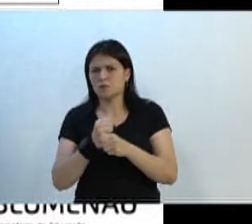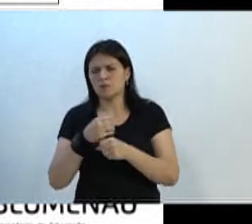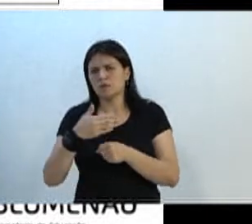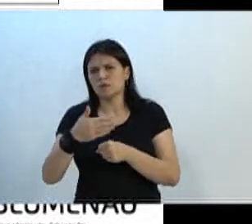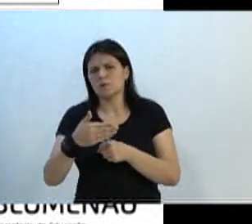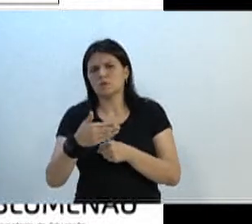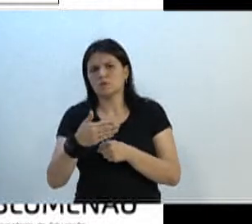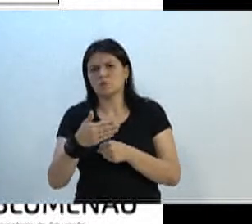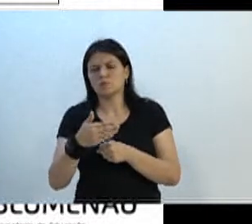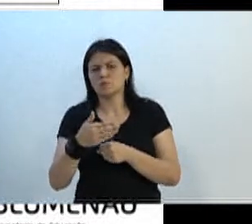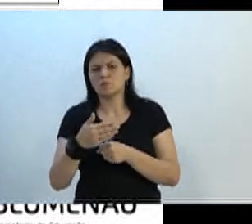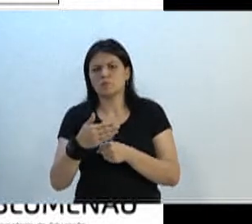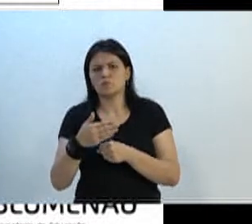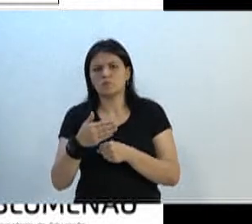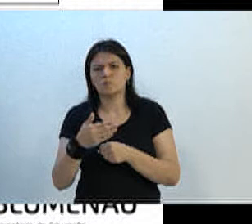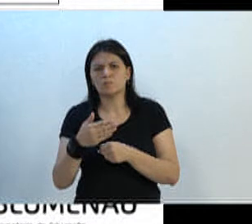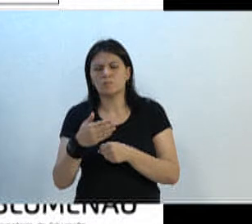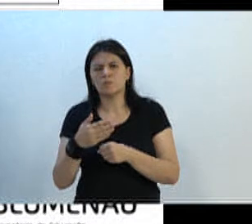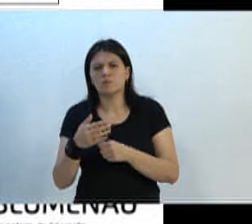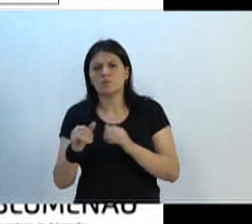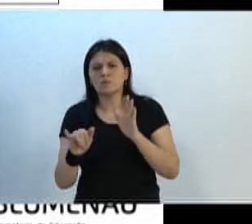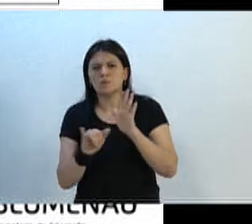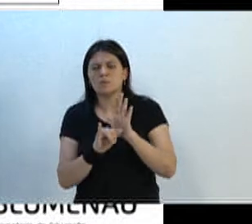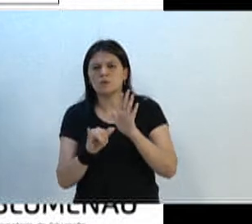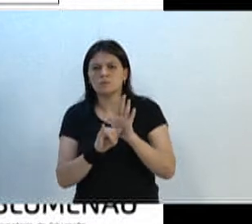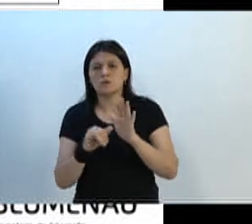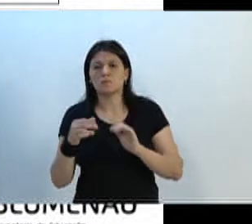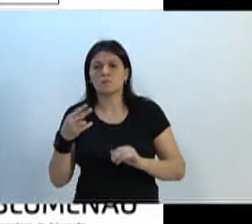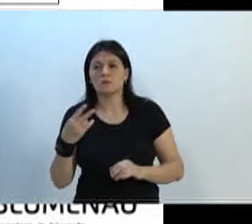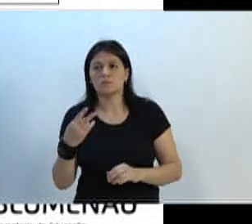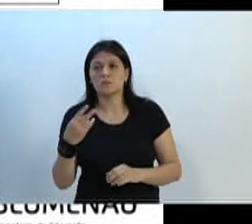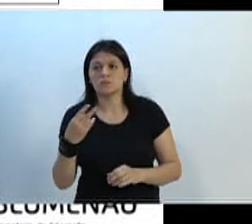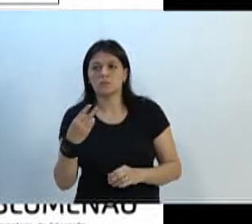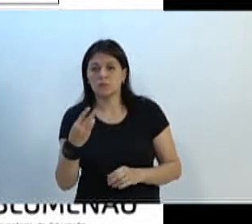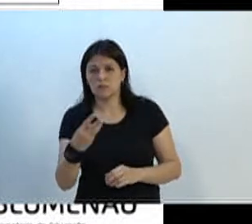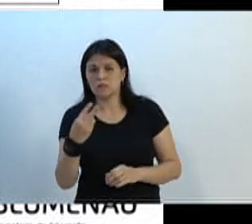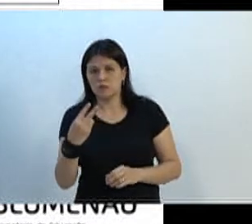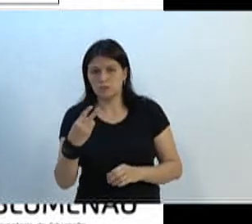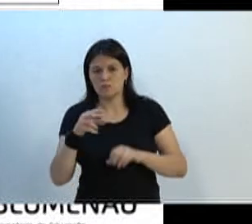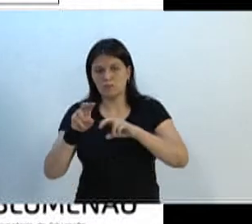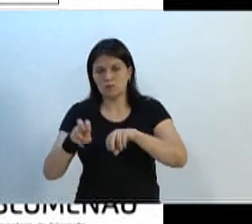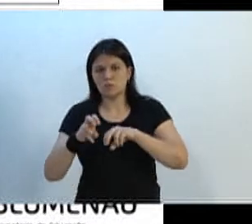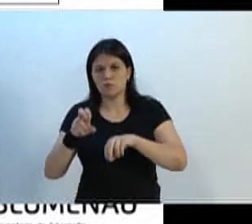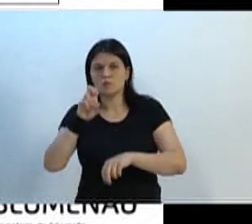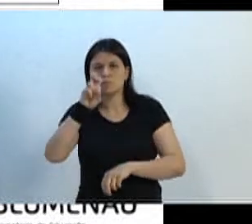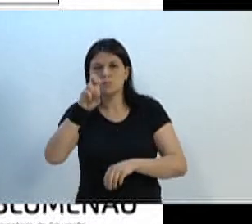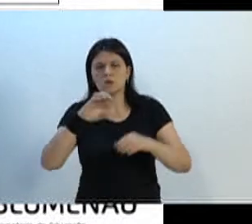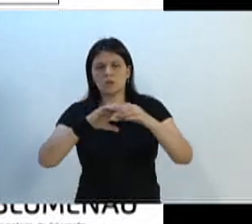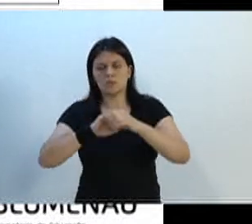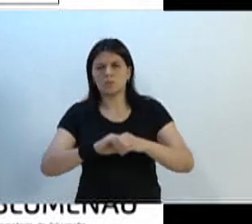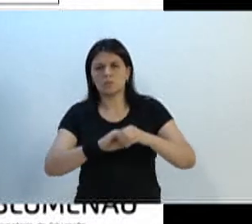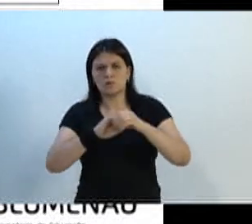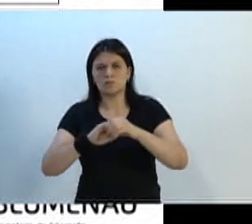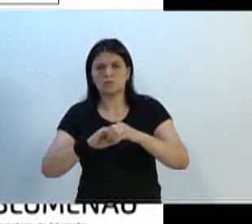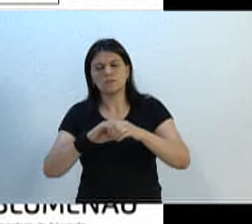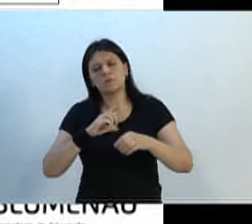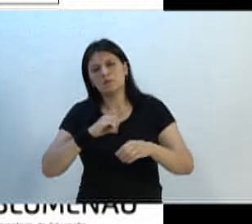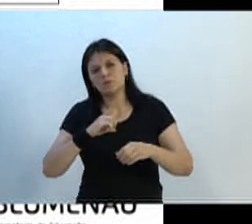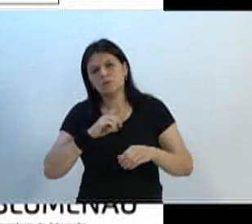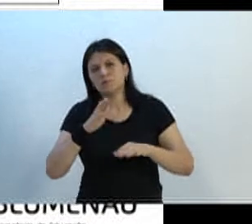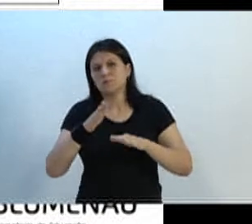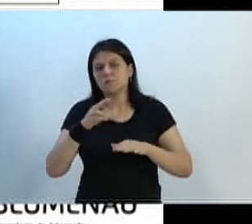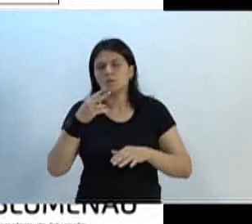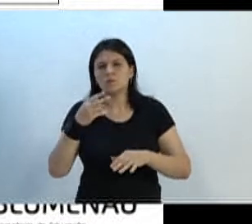edital agora foram 32 agricultores cinco cooperativos então nós temos uma prevista uma previsão de 2 milhões 900